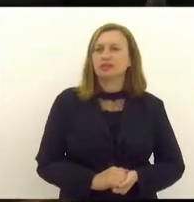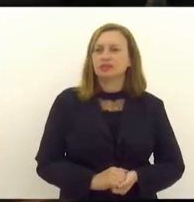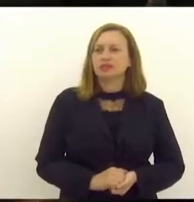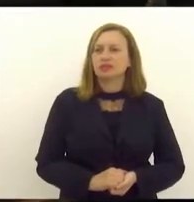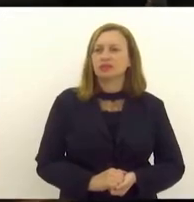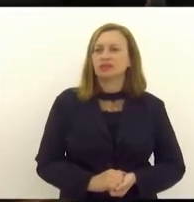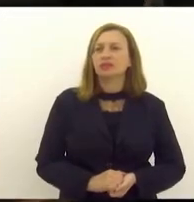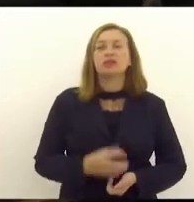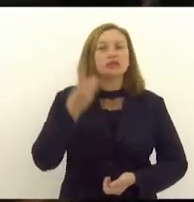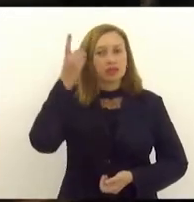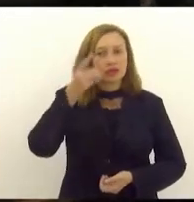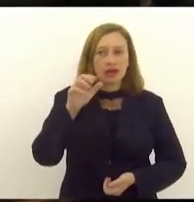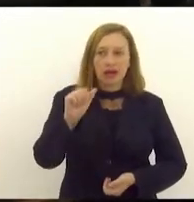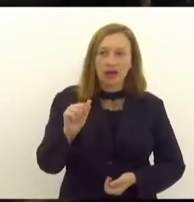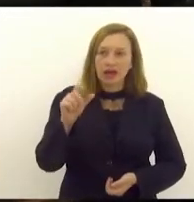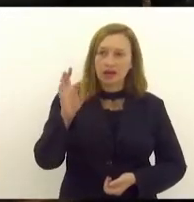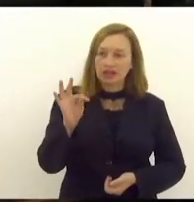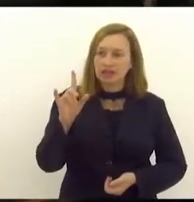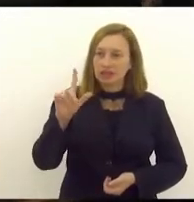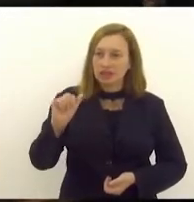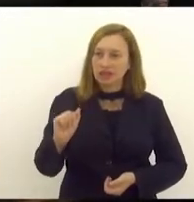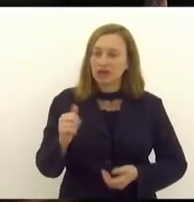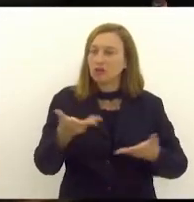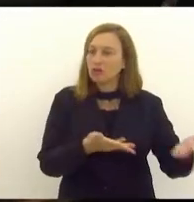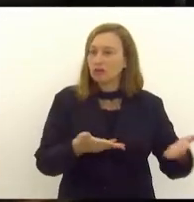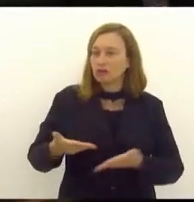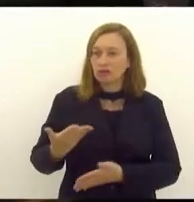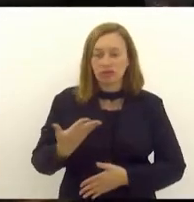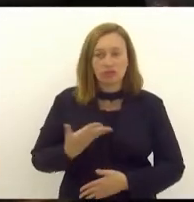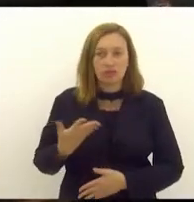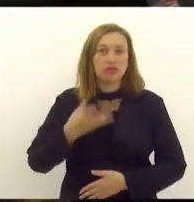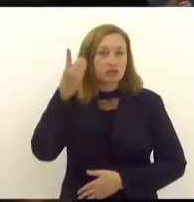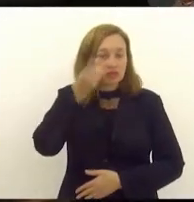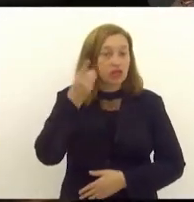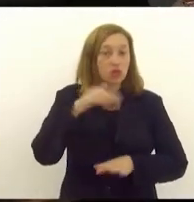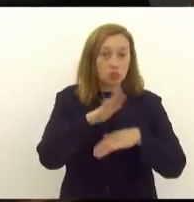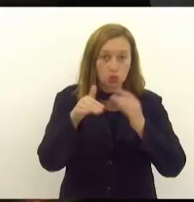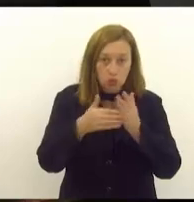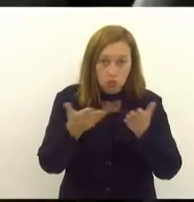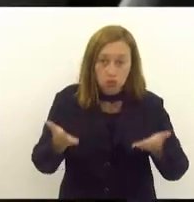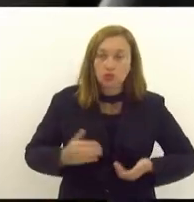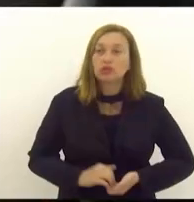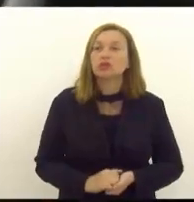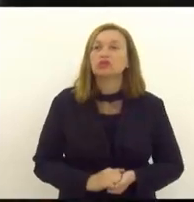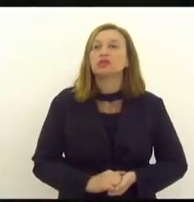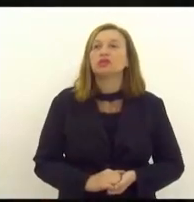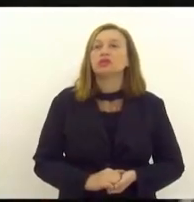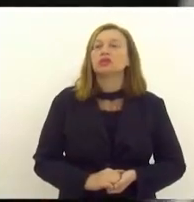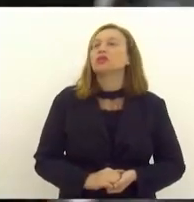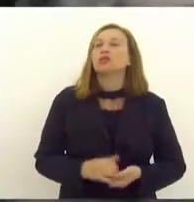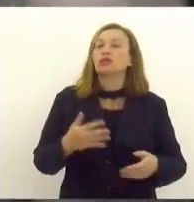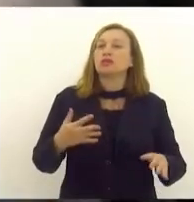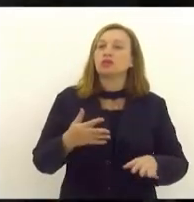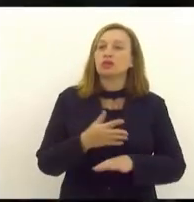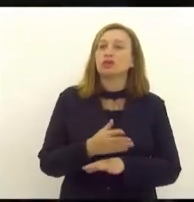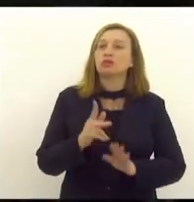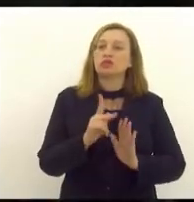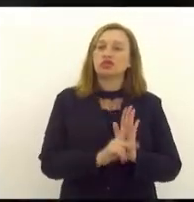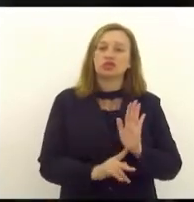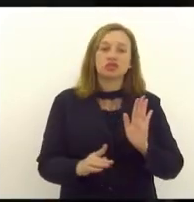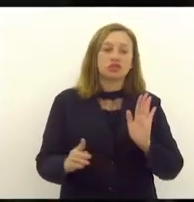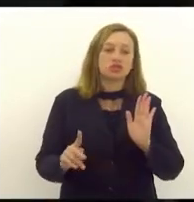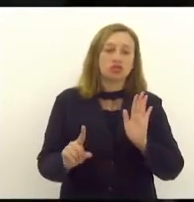Deputado Átila Presidente eu gostaria de convidar meus colegas deputados todos hoje eu dei ingressei com o projeto de